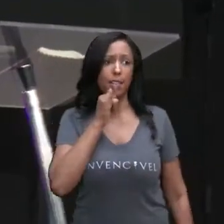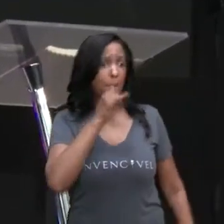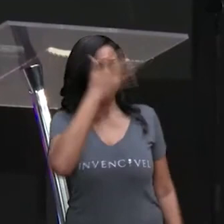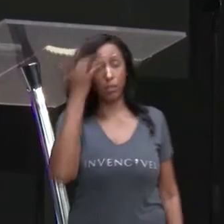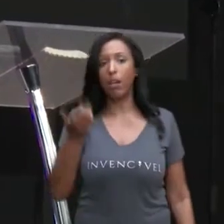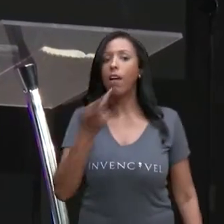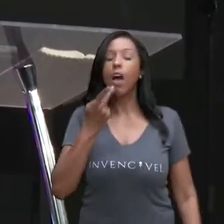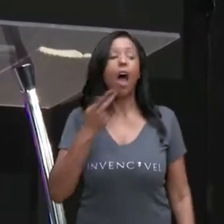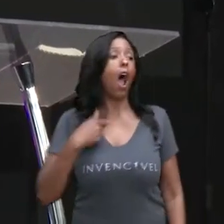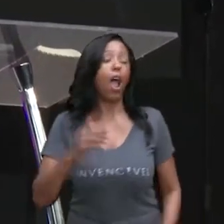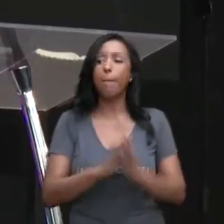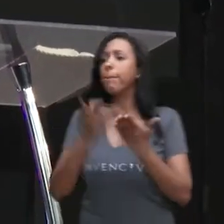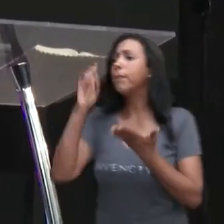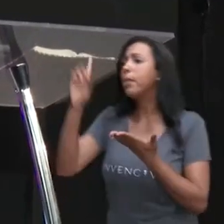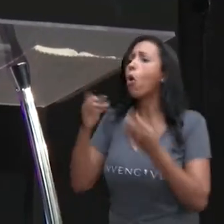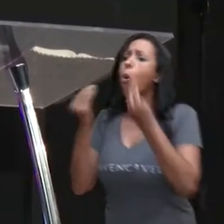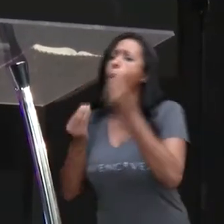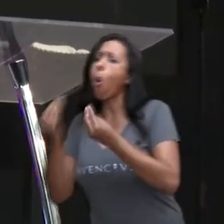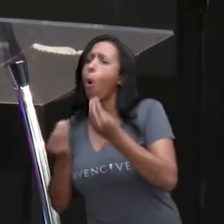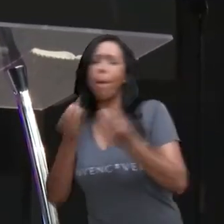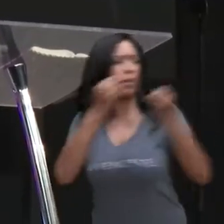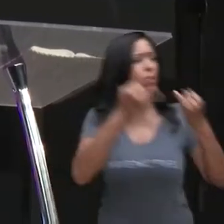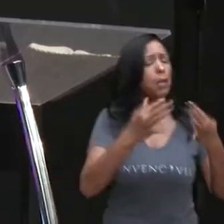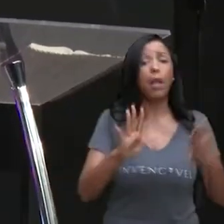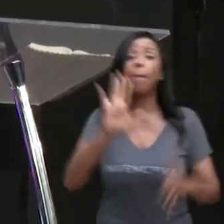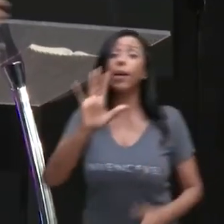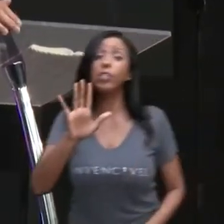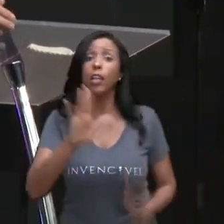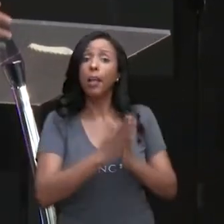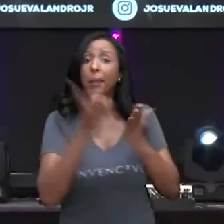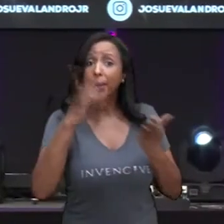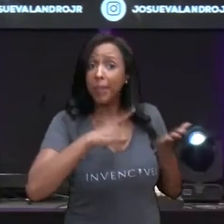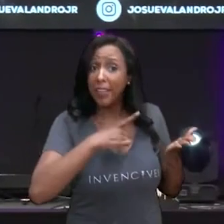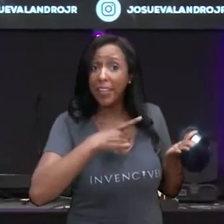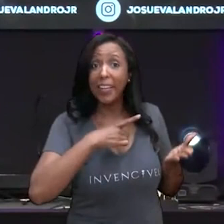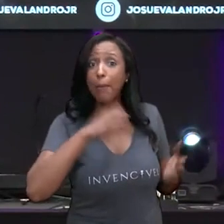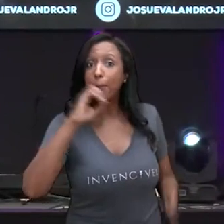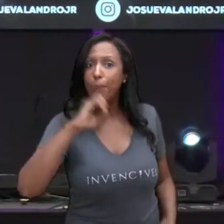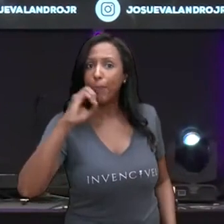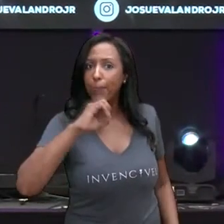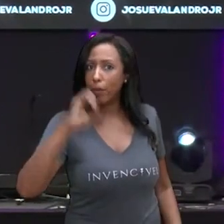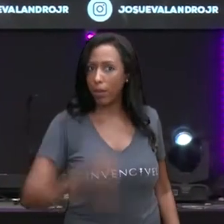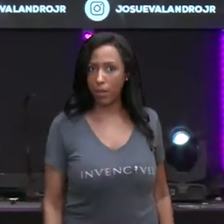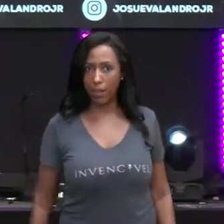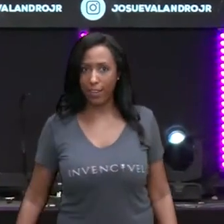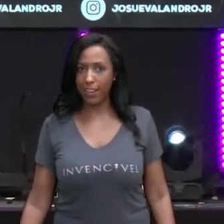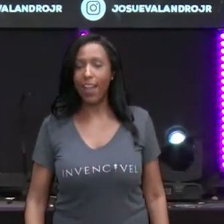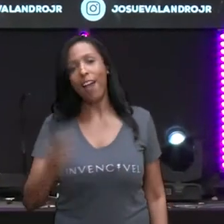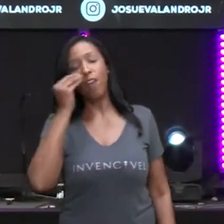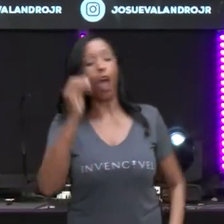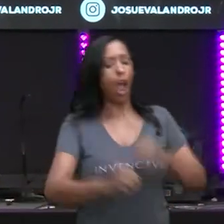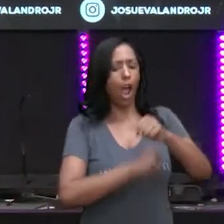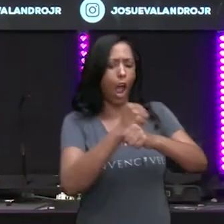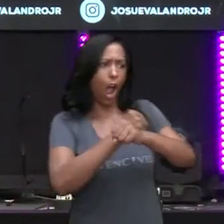Bíblia sem adquirir a Bíblia. Nem tem Bíblia. Ah, a dormiu chegará, a dormiu não passará, lembra disso? Não, porque a